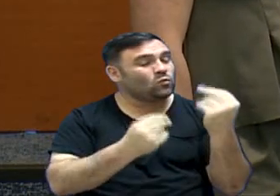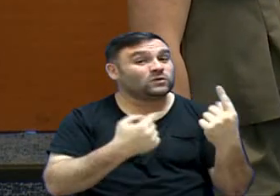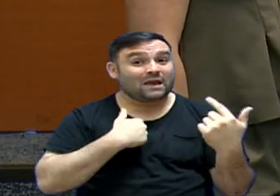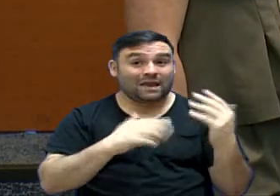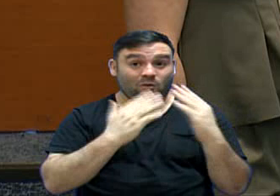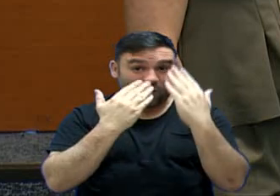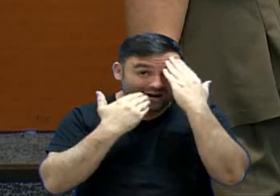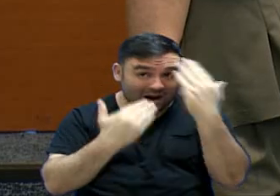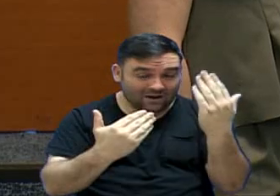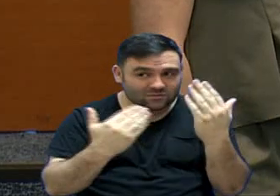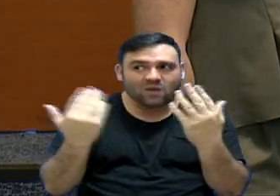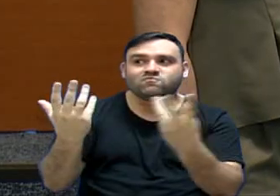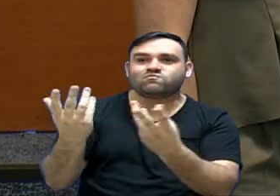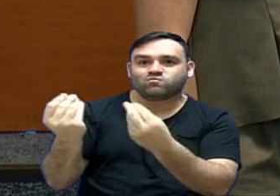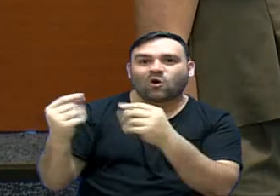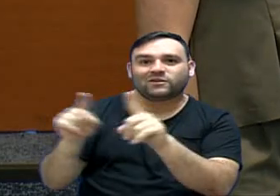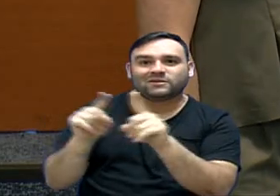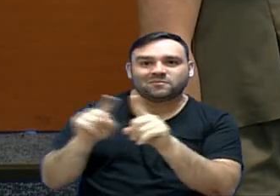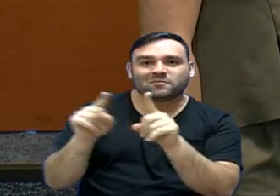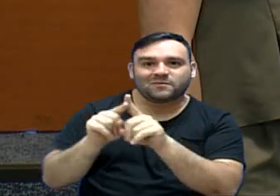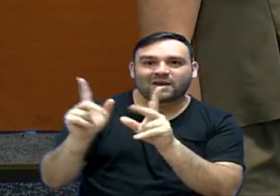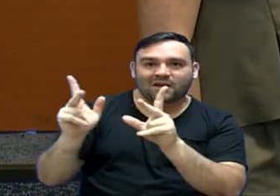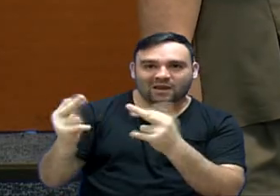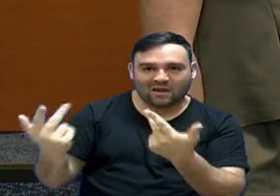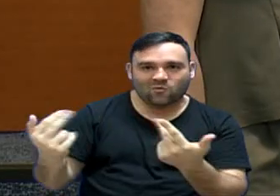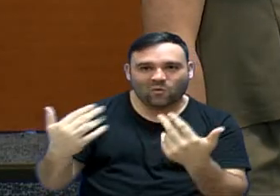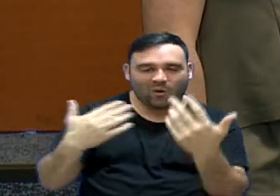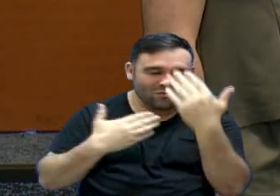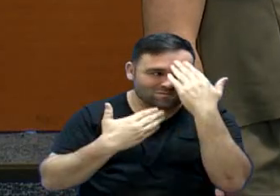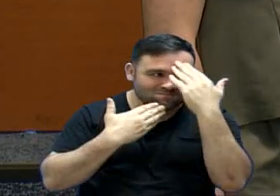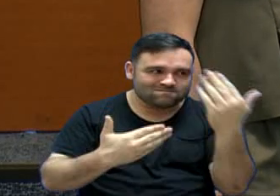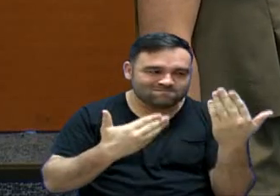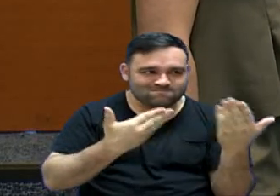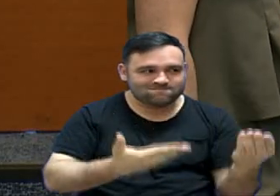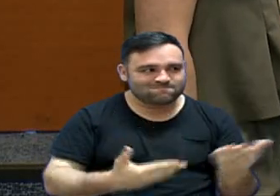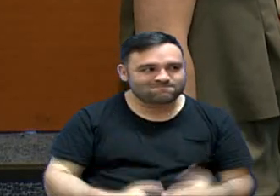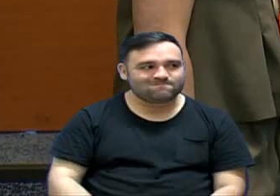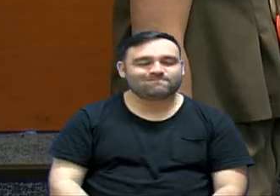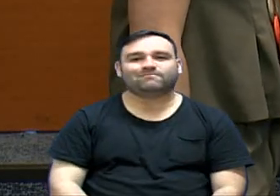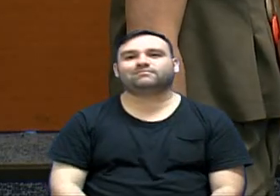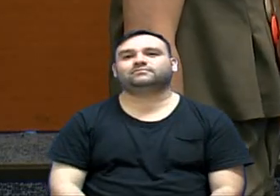eu tenho certeza, todos que passaram por lá também são.